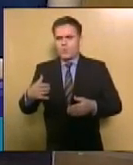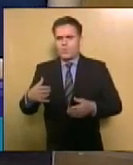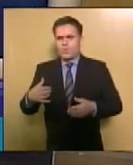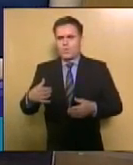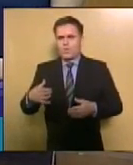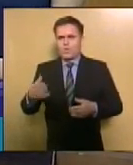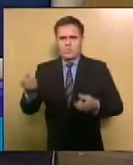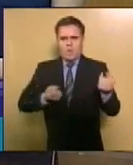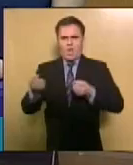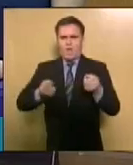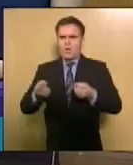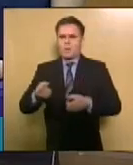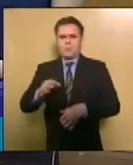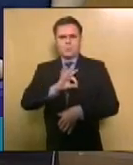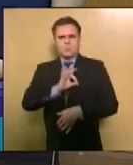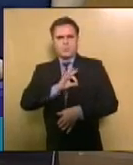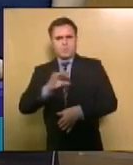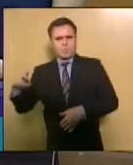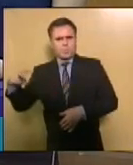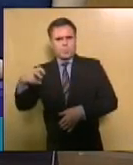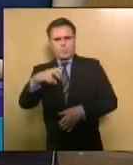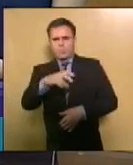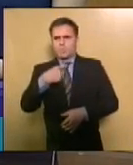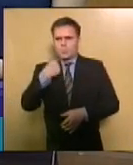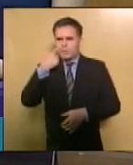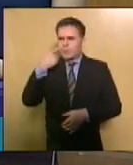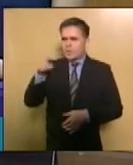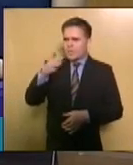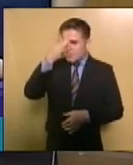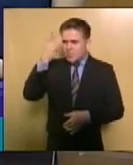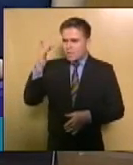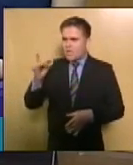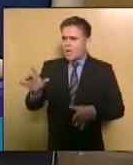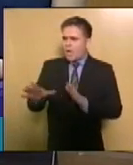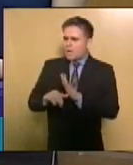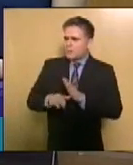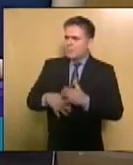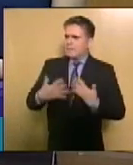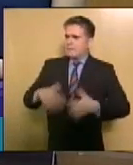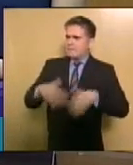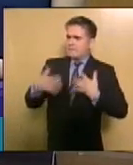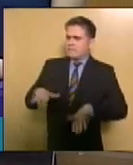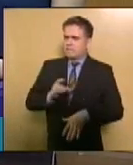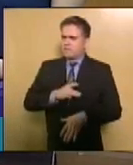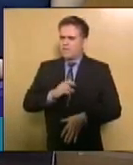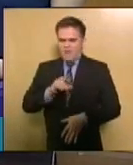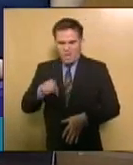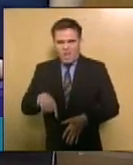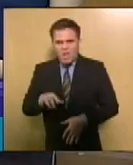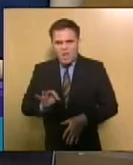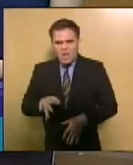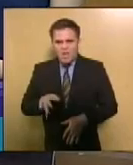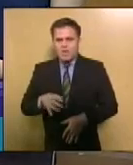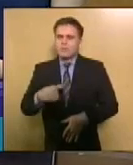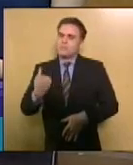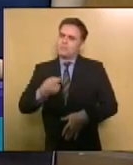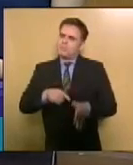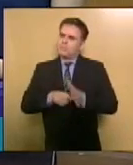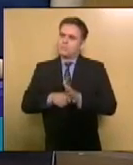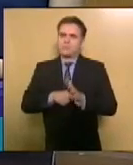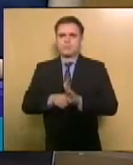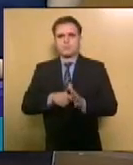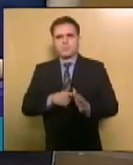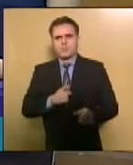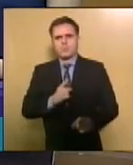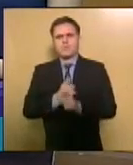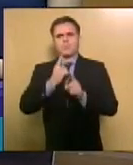vê alguém orente que sofreu um roubo na rua ou são os roubos a domicílios que que causa medo temos que ter ações diretas